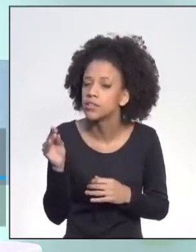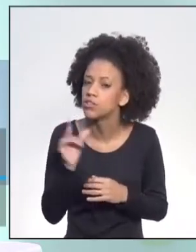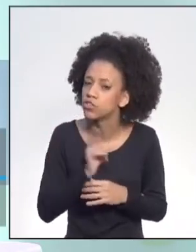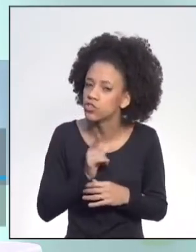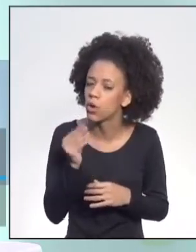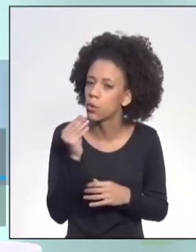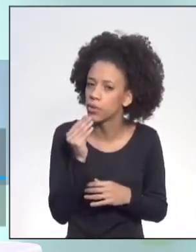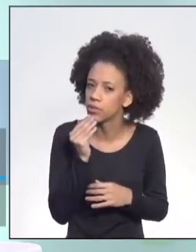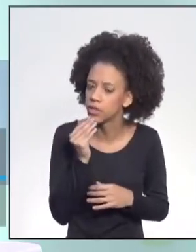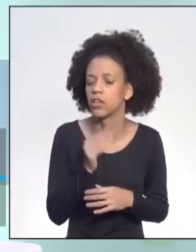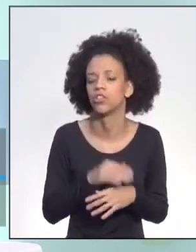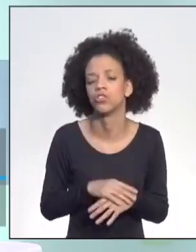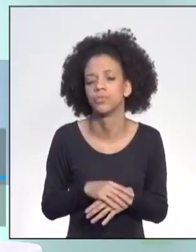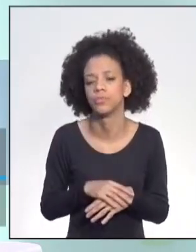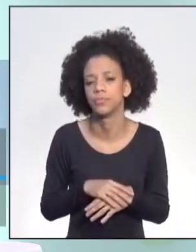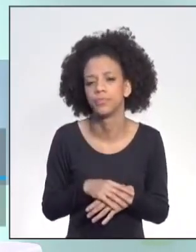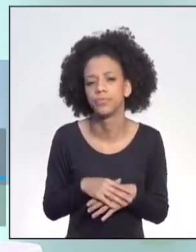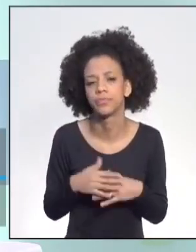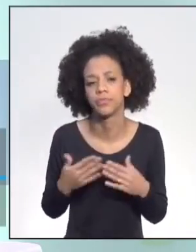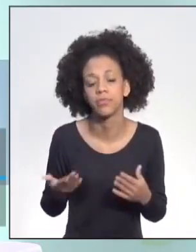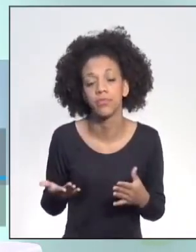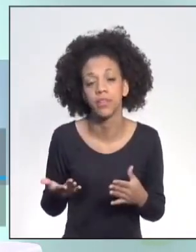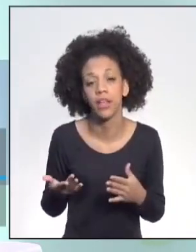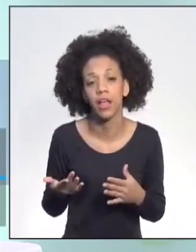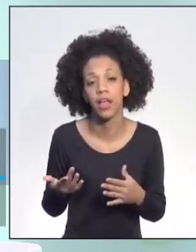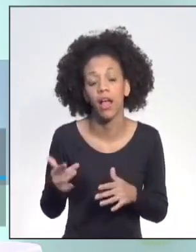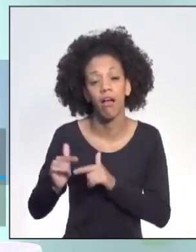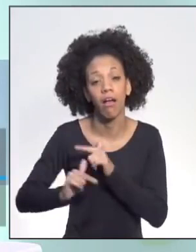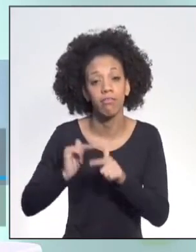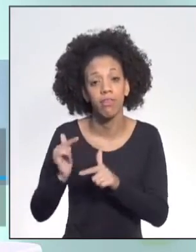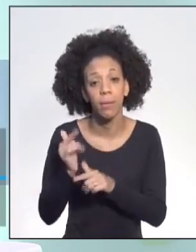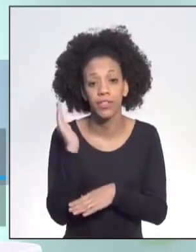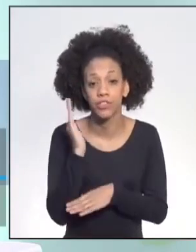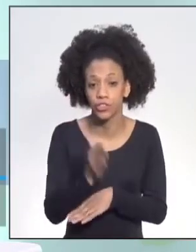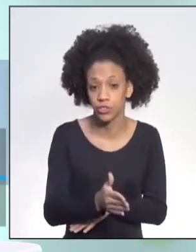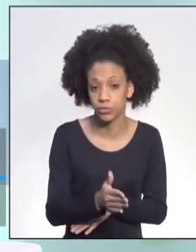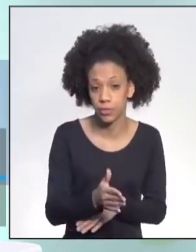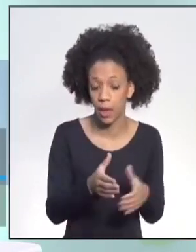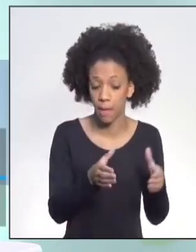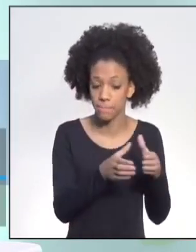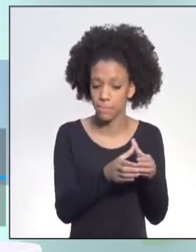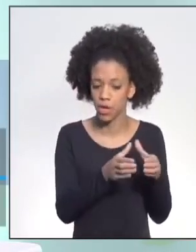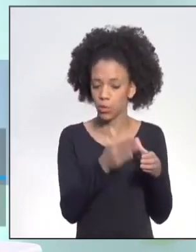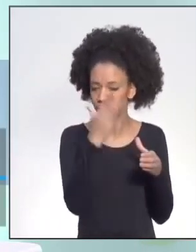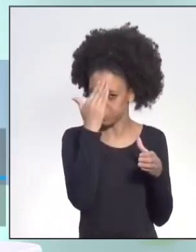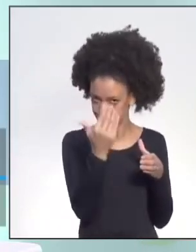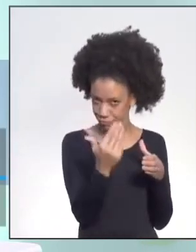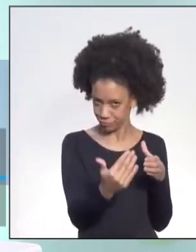isso, e esses escribas, eles trabalhavam diretamente para as elites.